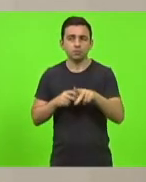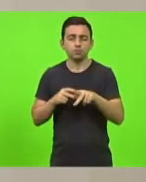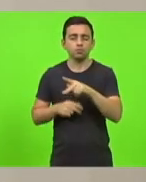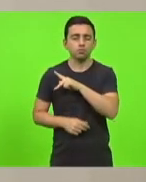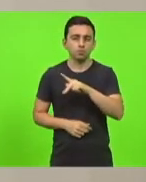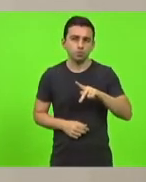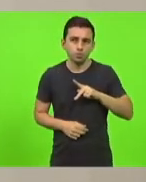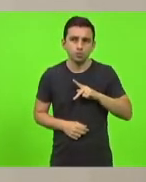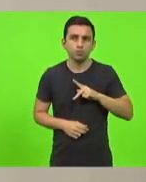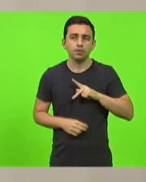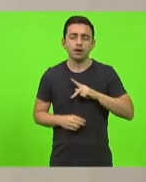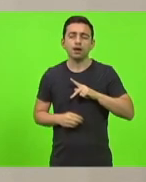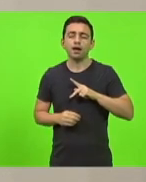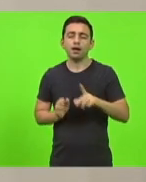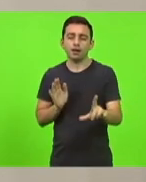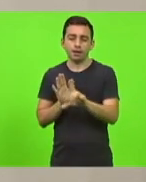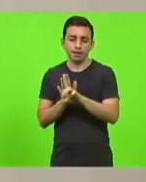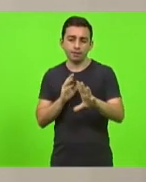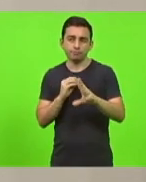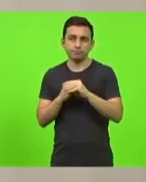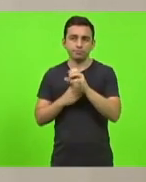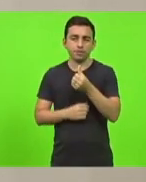a Lei Complementar